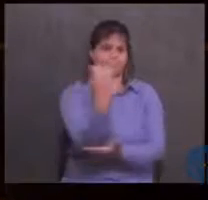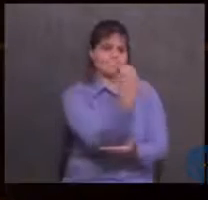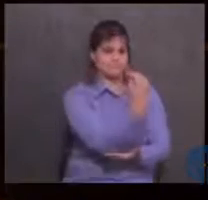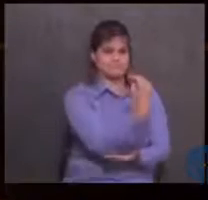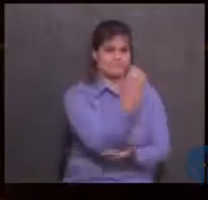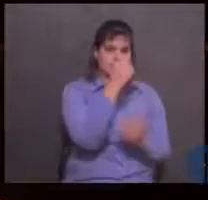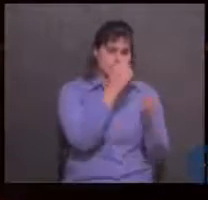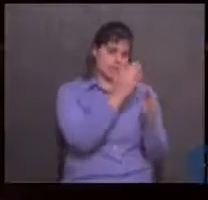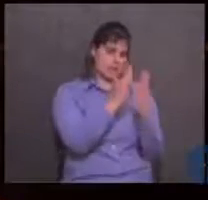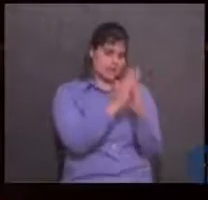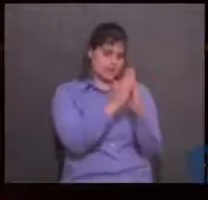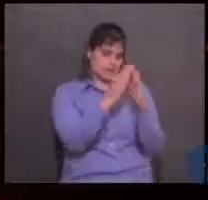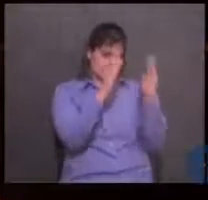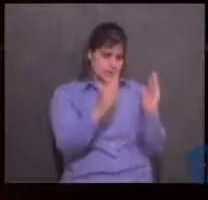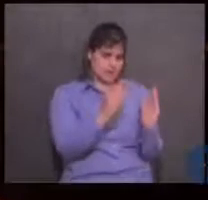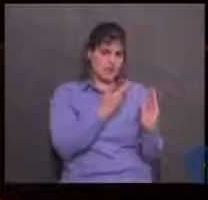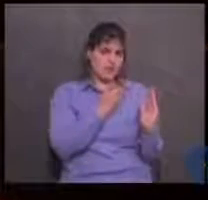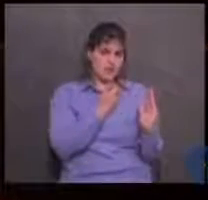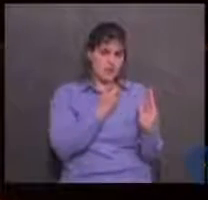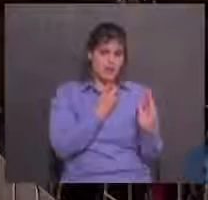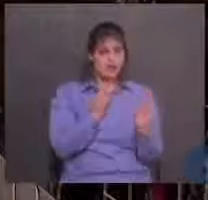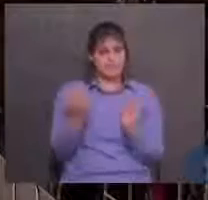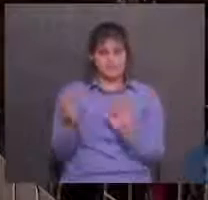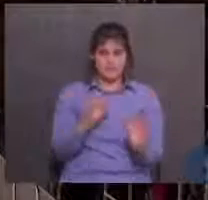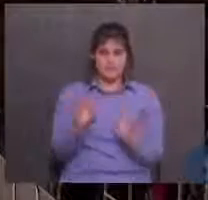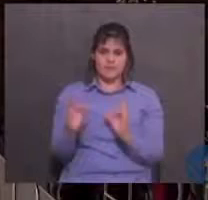para receber a bênção final.